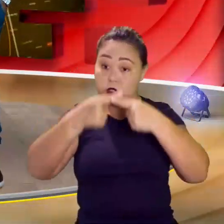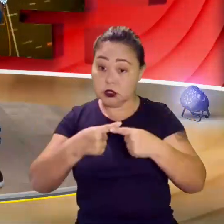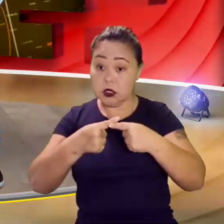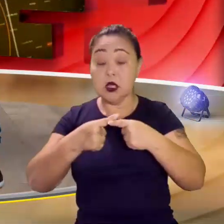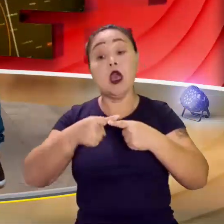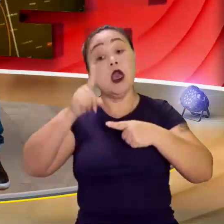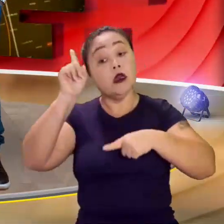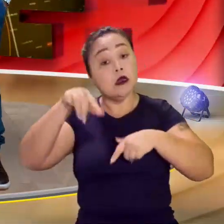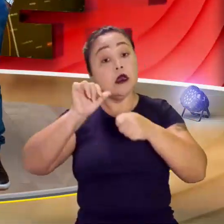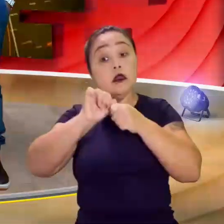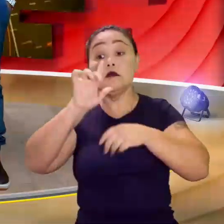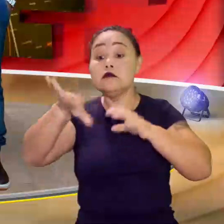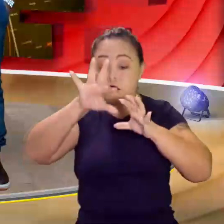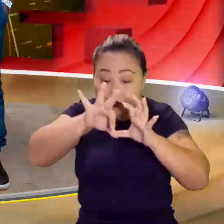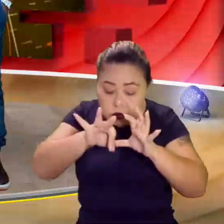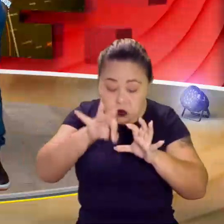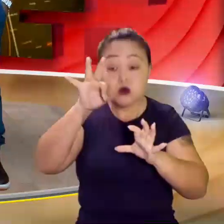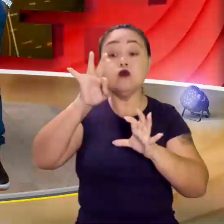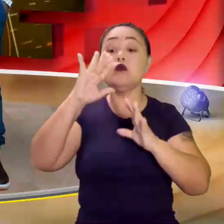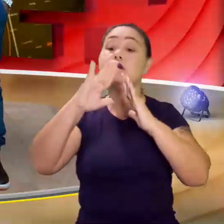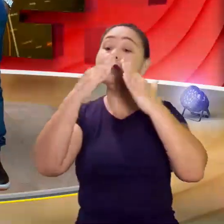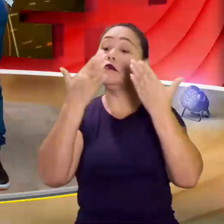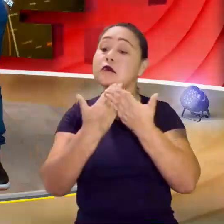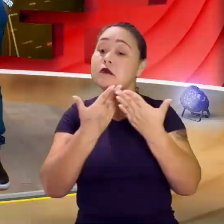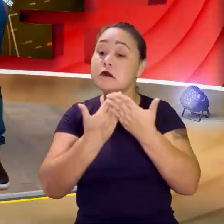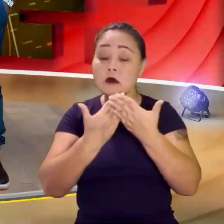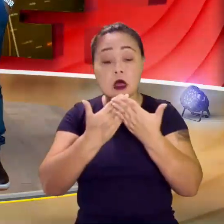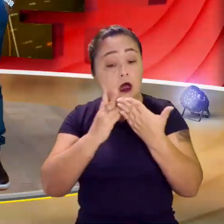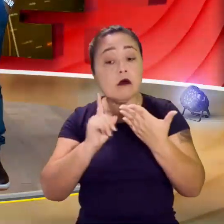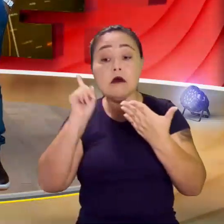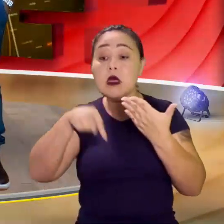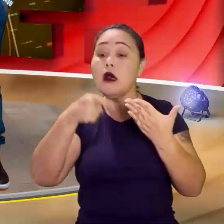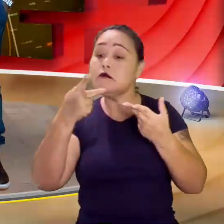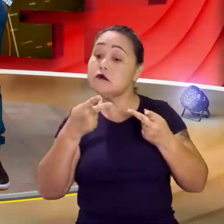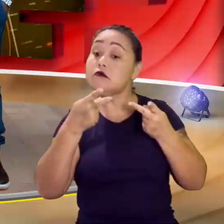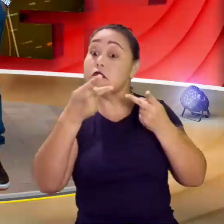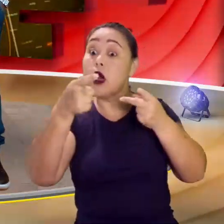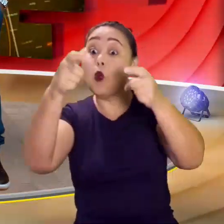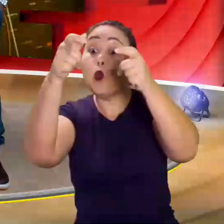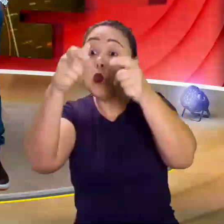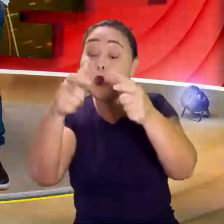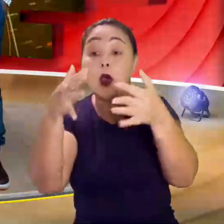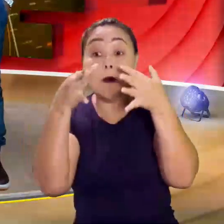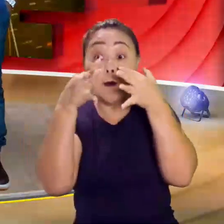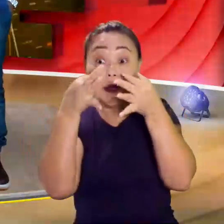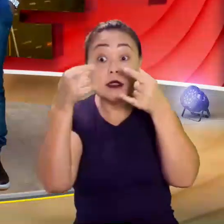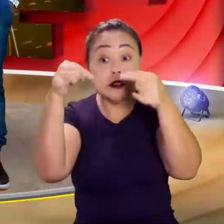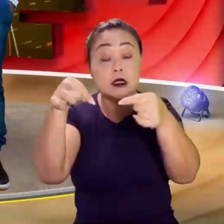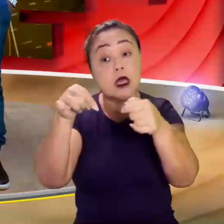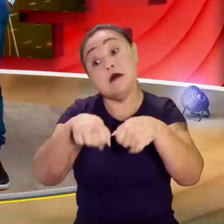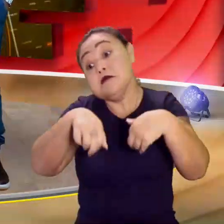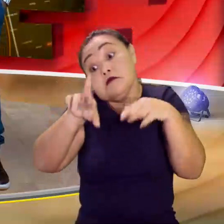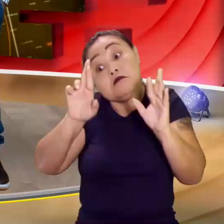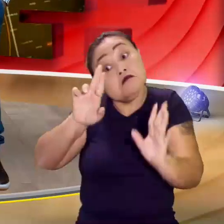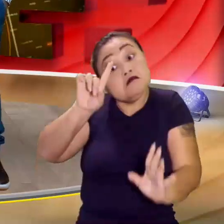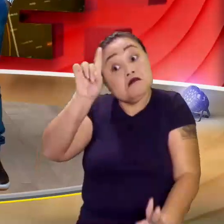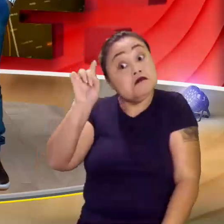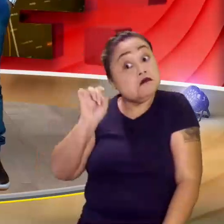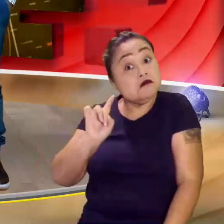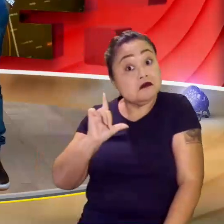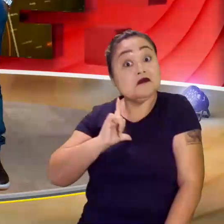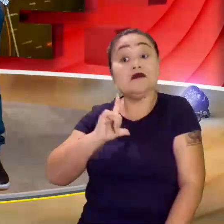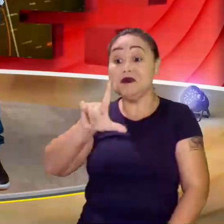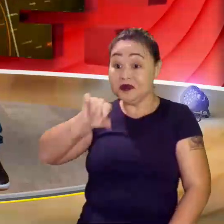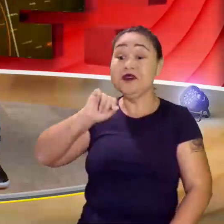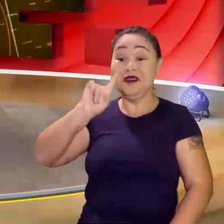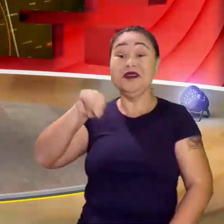E geralmente a gente faz um sorteio, né, de uma das escolas para a gente poder realizar lá de maneira presencial. Quem sabe, né? Tomara que